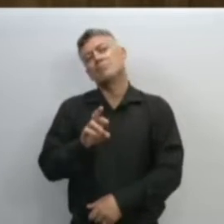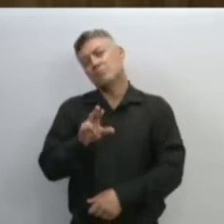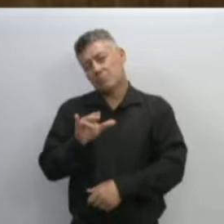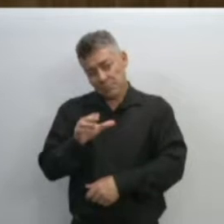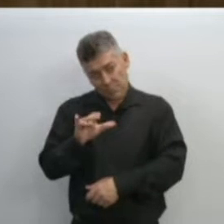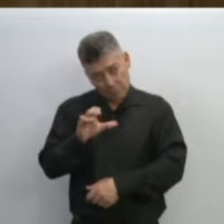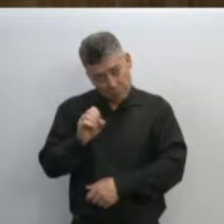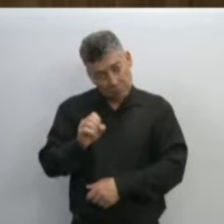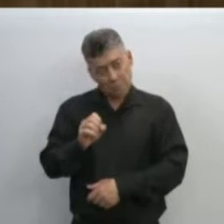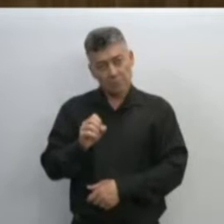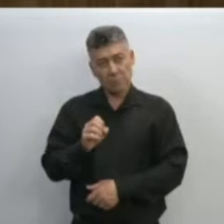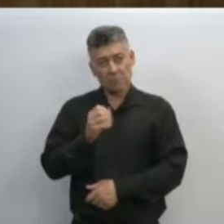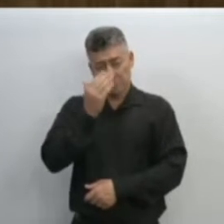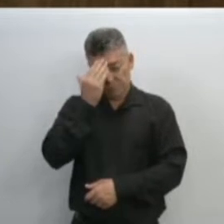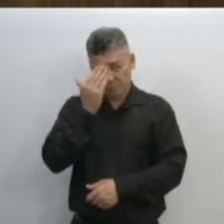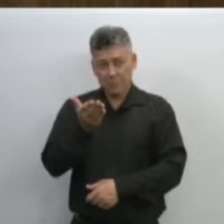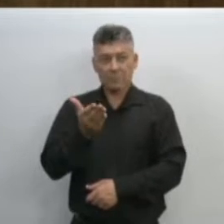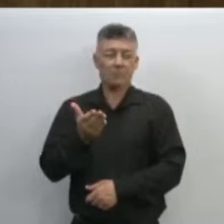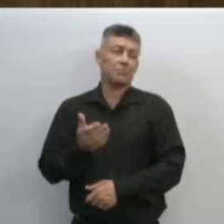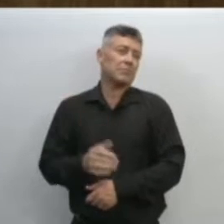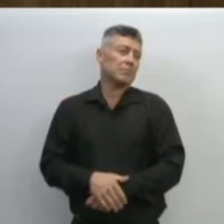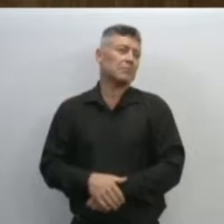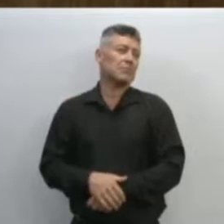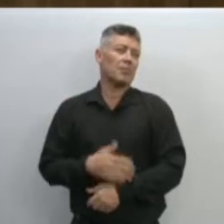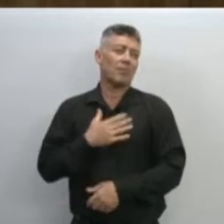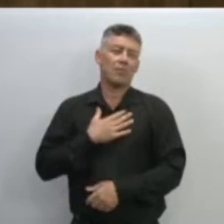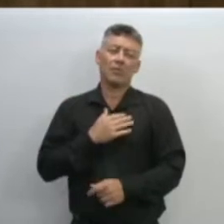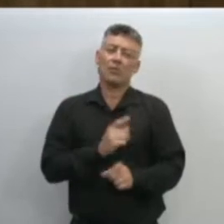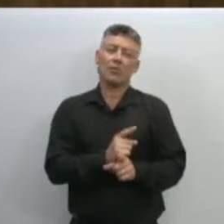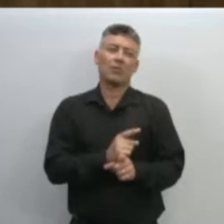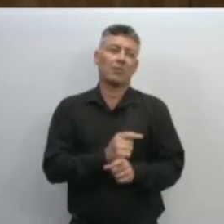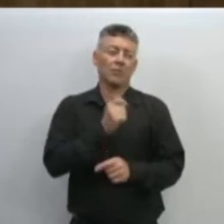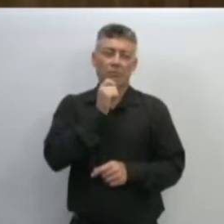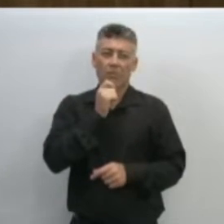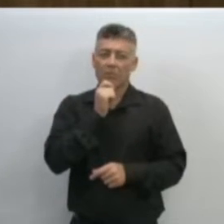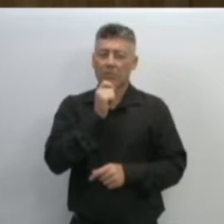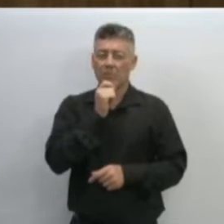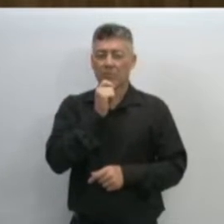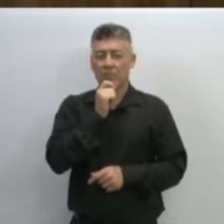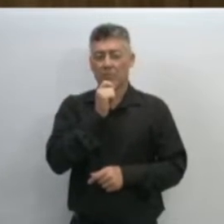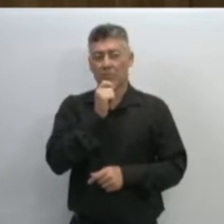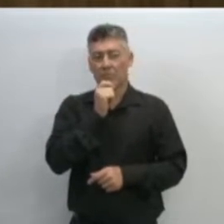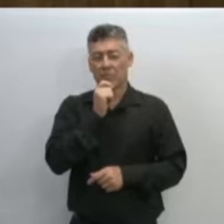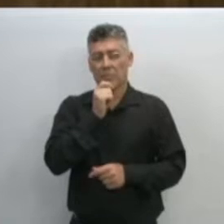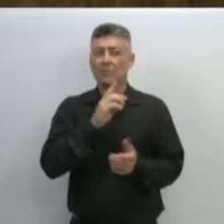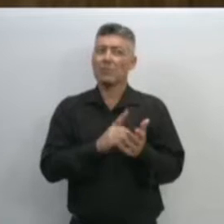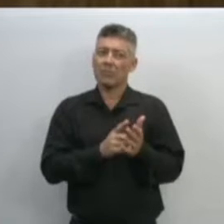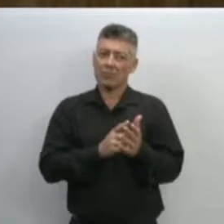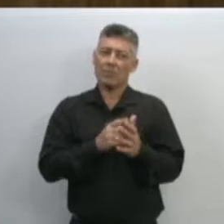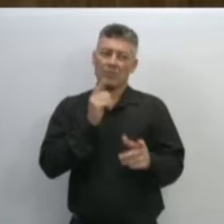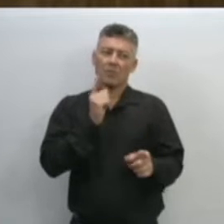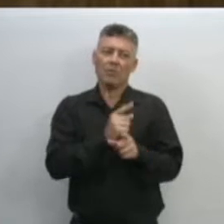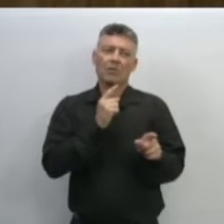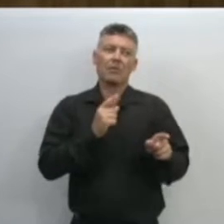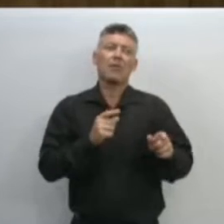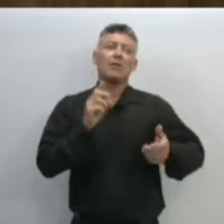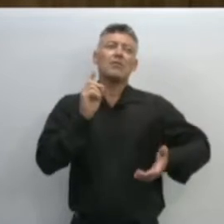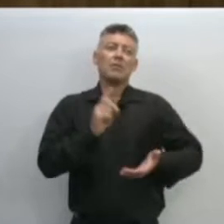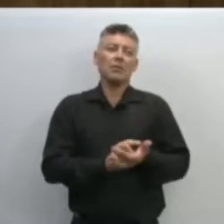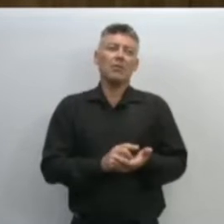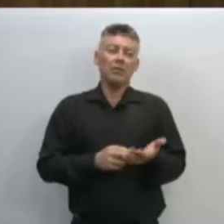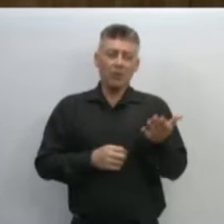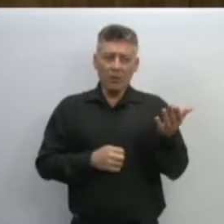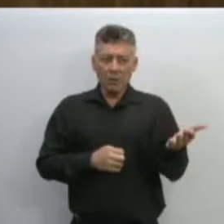parte. Eu costumo dizer, vereador Aribaldo, que o que a gente não encontra em Natal, a gente encontra no Alecrim. Que ali realmente o Alecrim